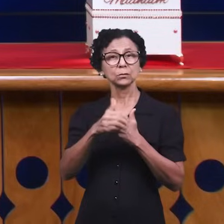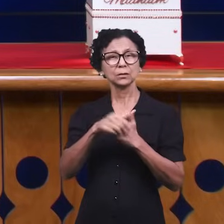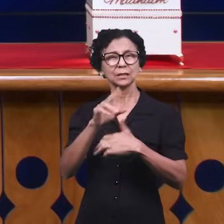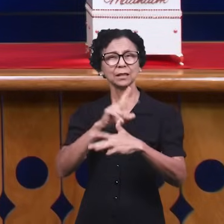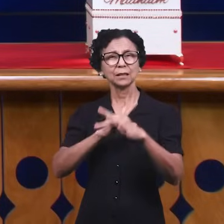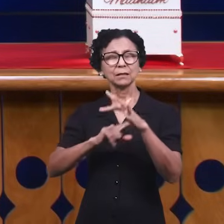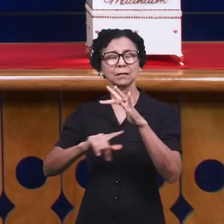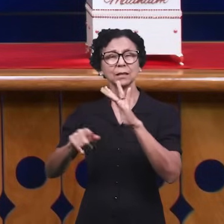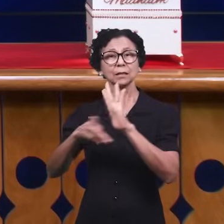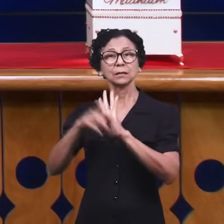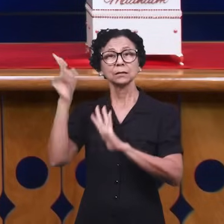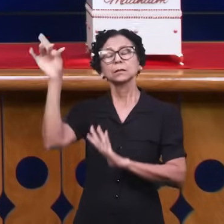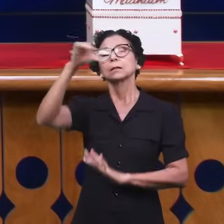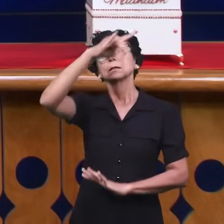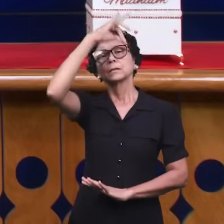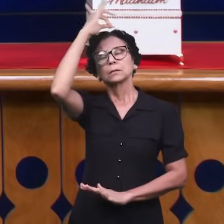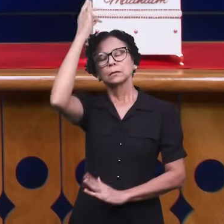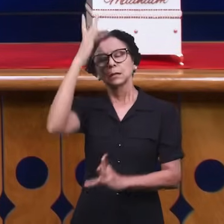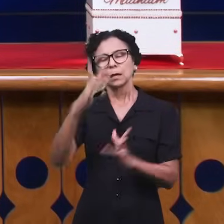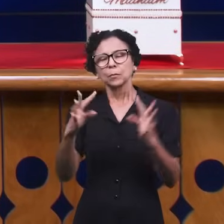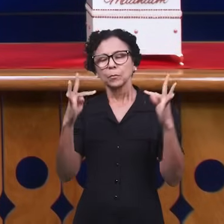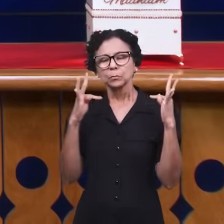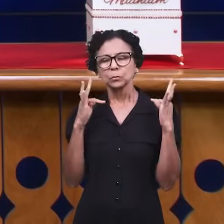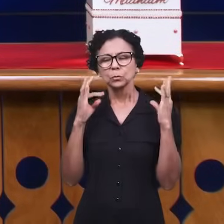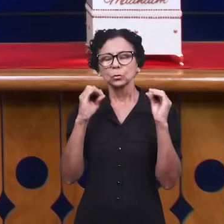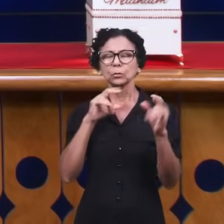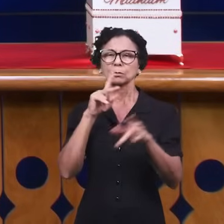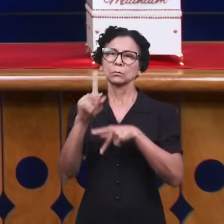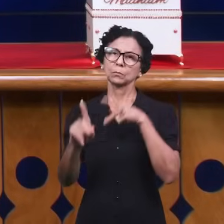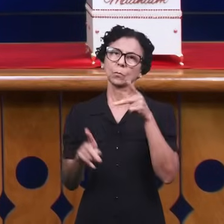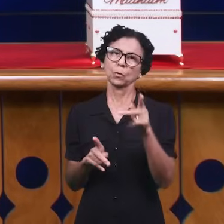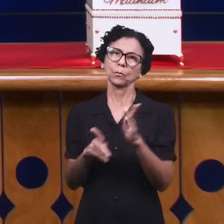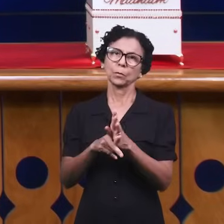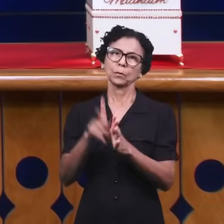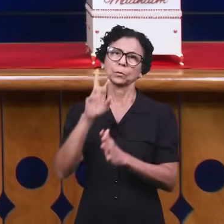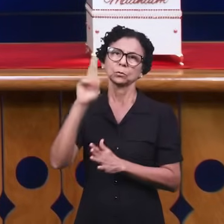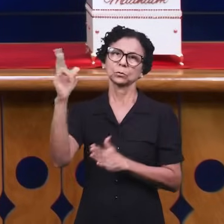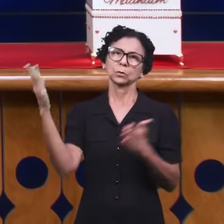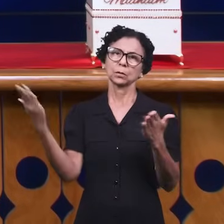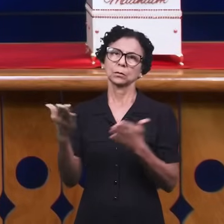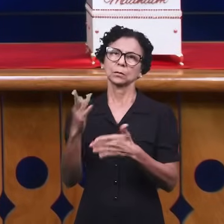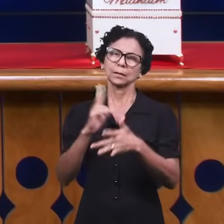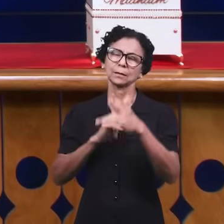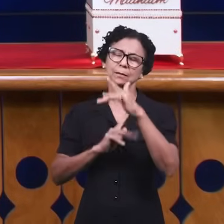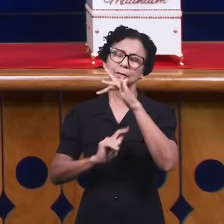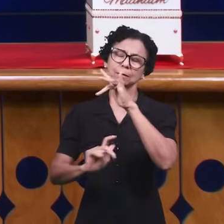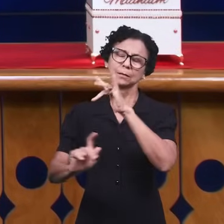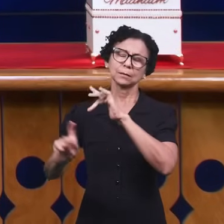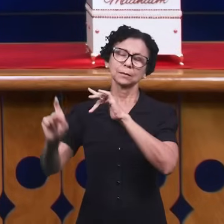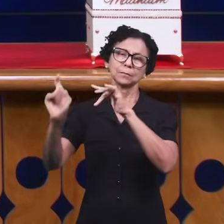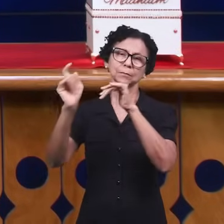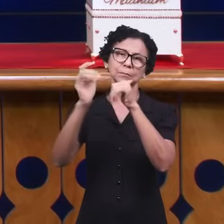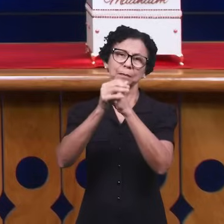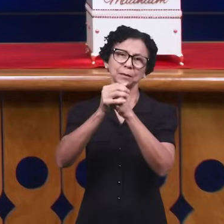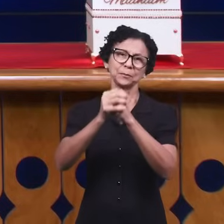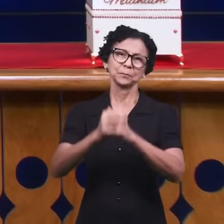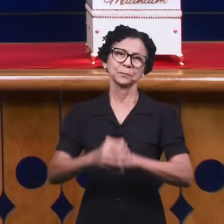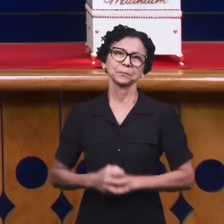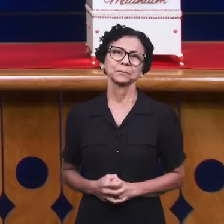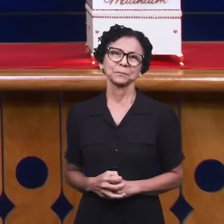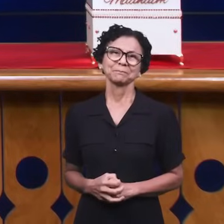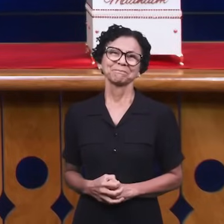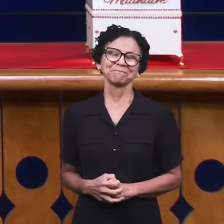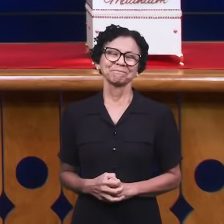consolações do Espírito Santo, que seja, Senhor, sobre a tua igreja e o teu povo, desde agora e para todo sempre.